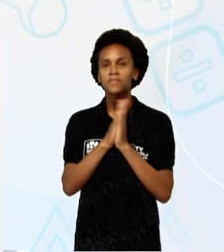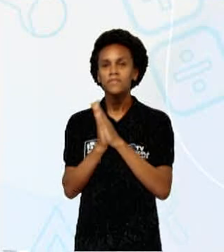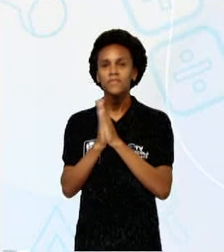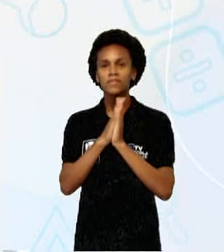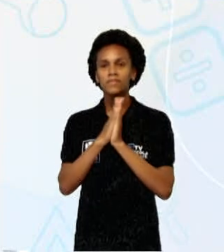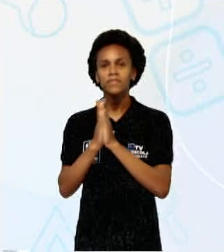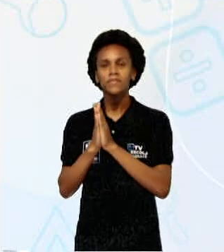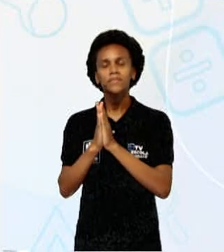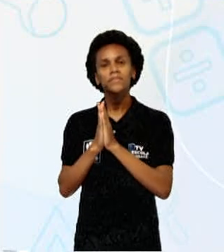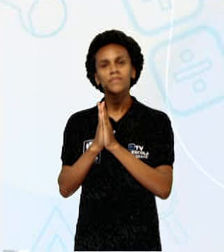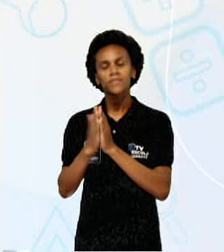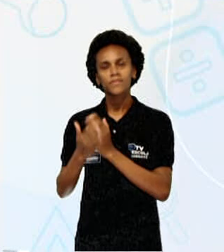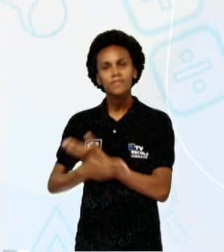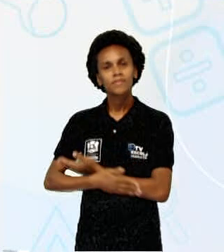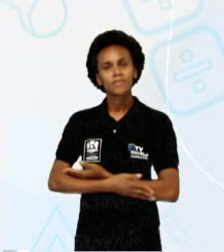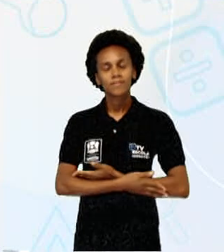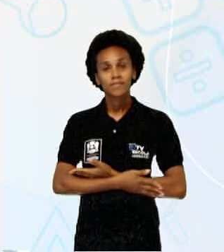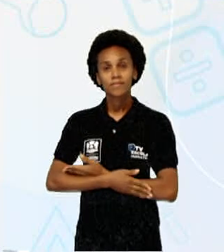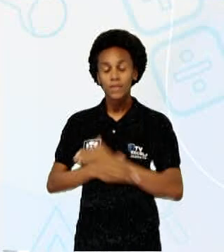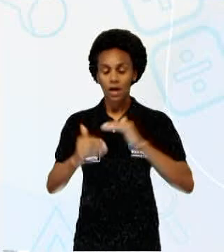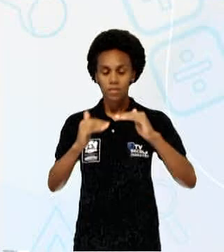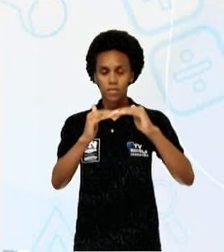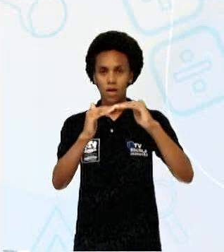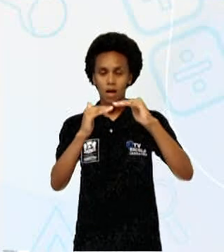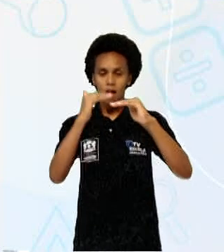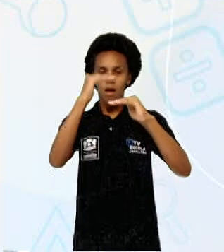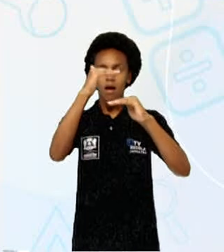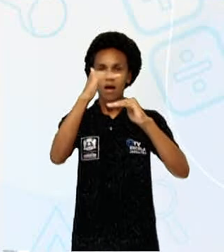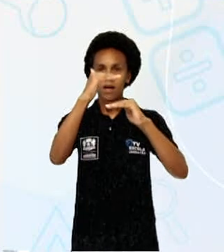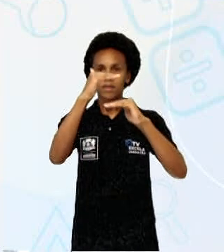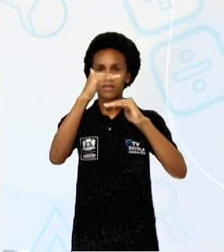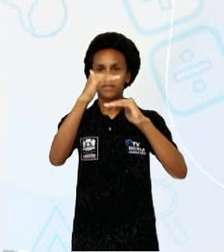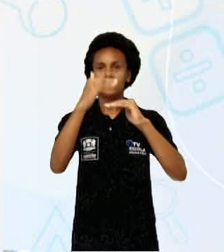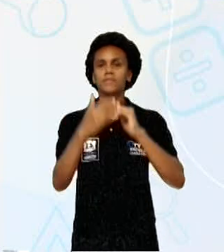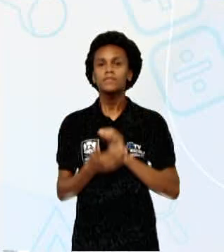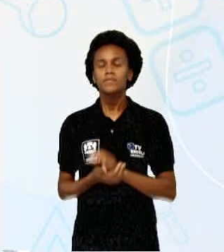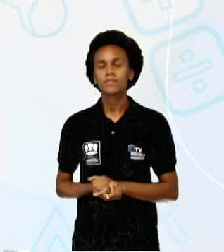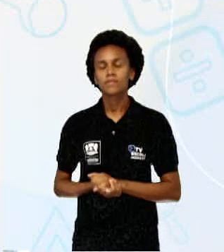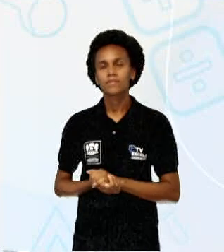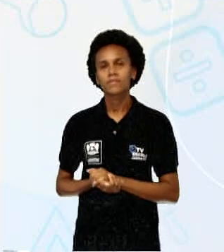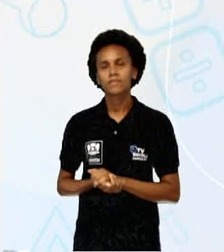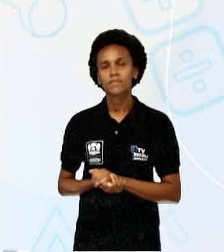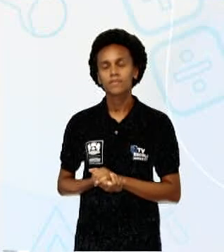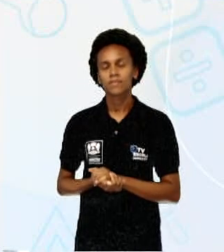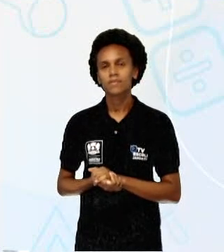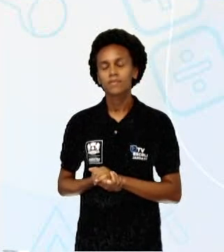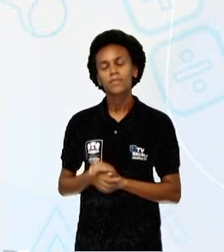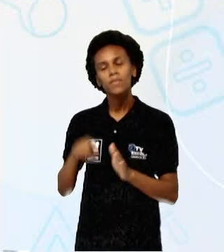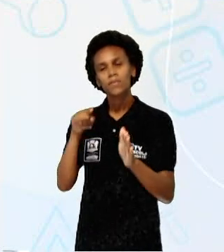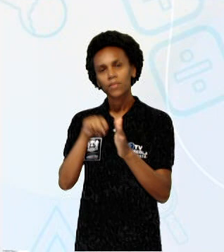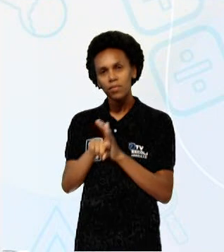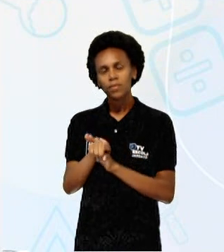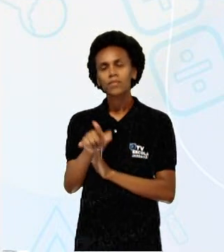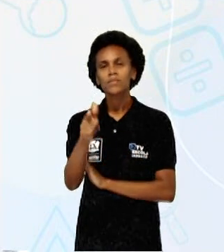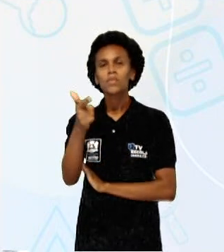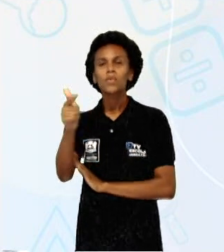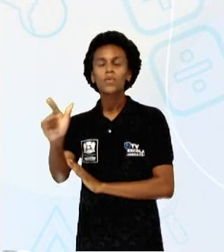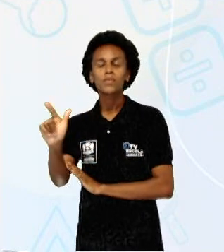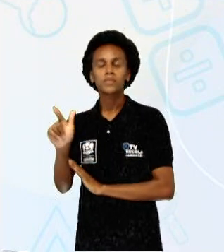estão acima dos carrinhos eu vou fazer mais uma pergunta para vocês